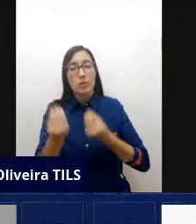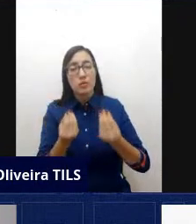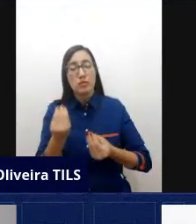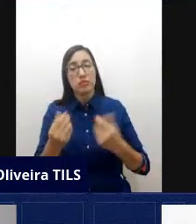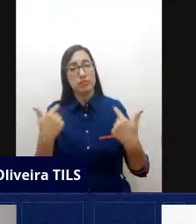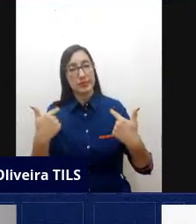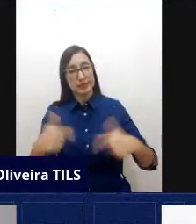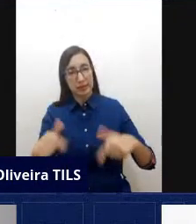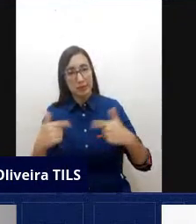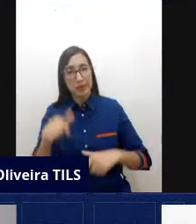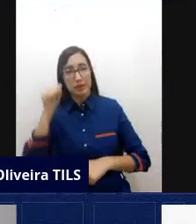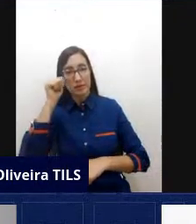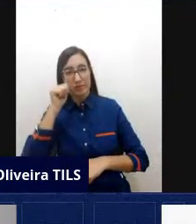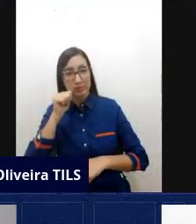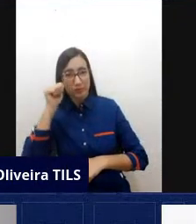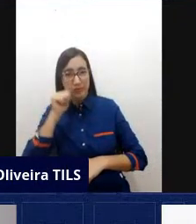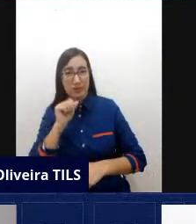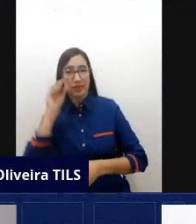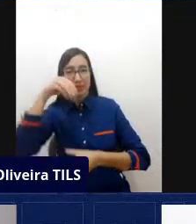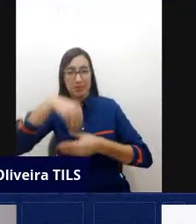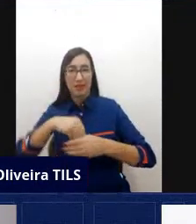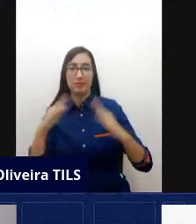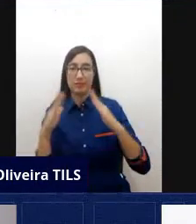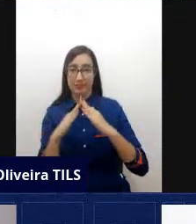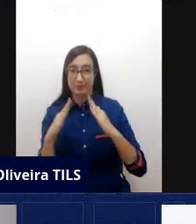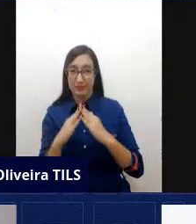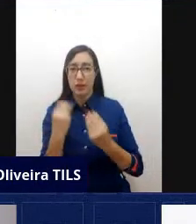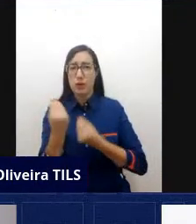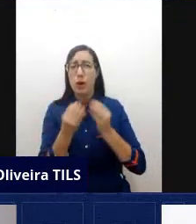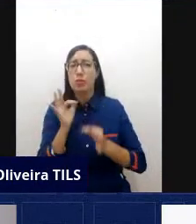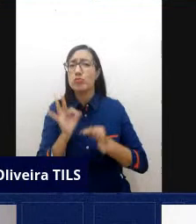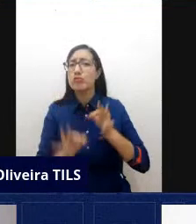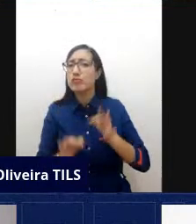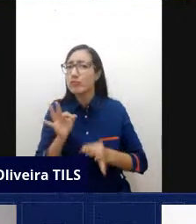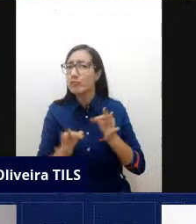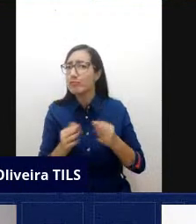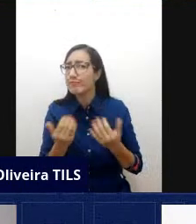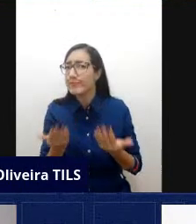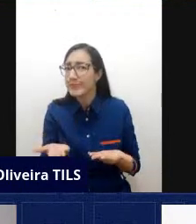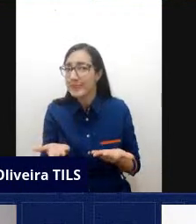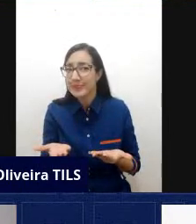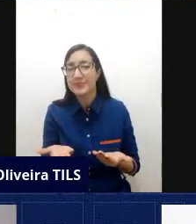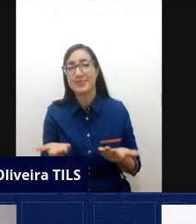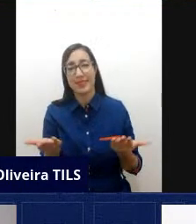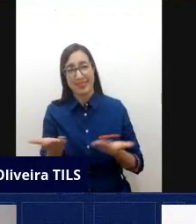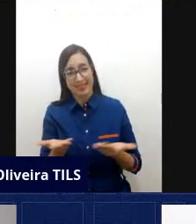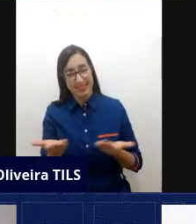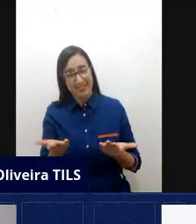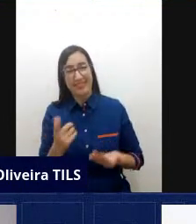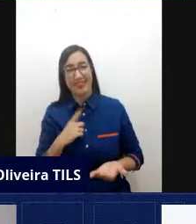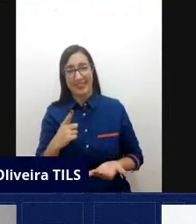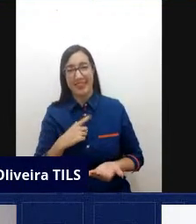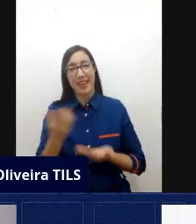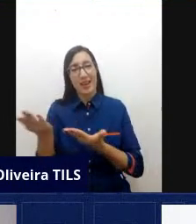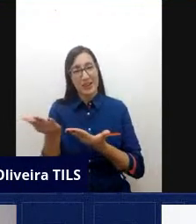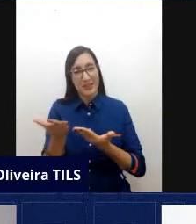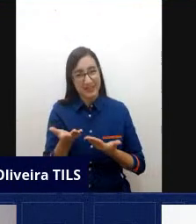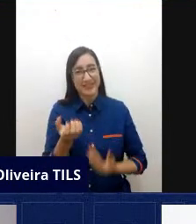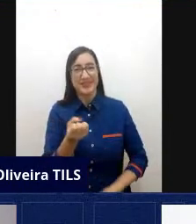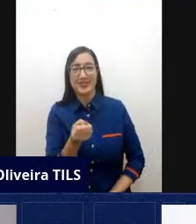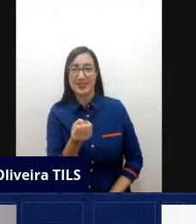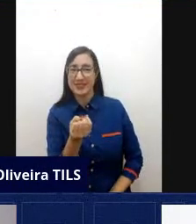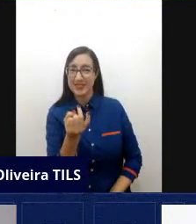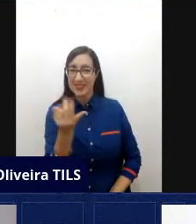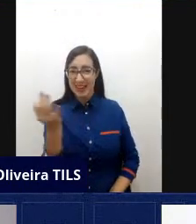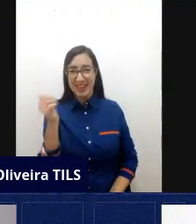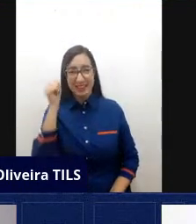mulheres maravilhosas, vocês vão conhecer elas, né, daqui a pouquinho. Então, está aqui a professora Socorro Lima, está a professora Letícia, está a Selma